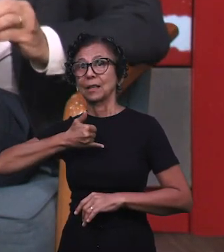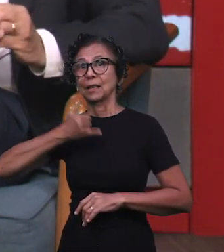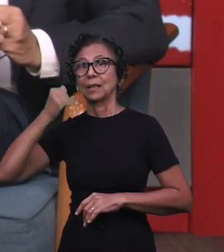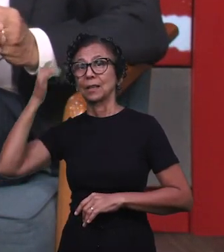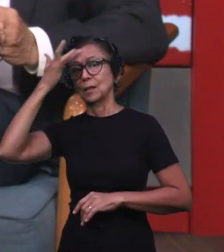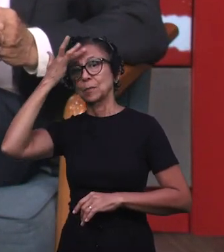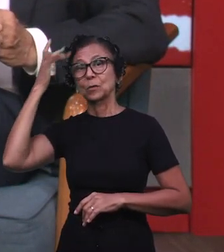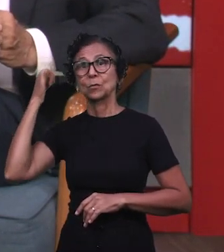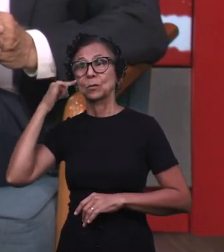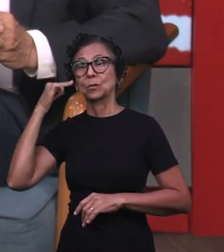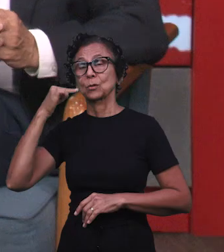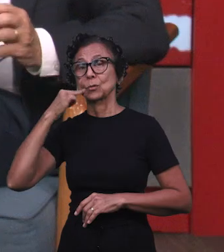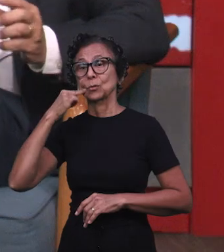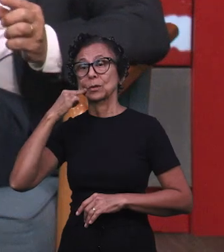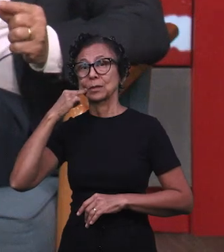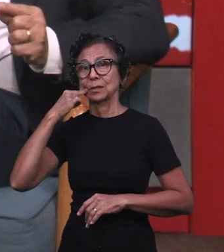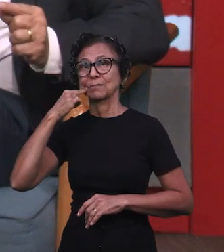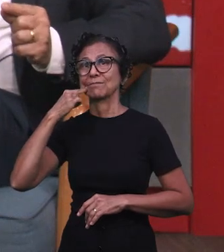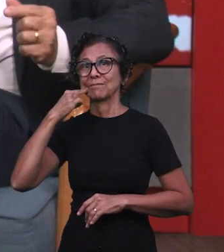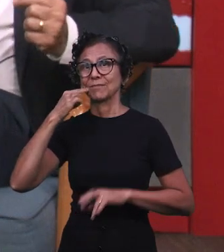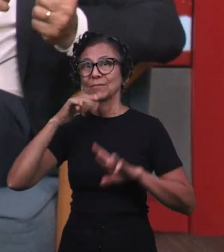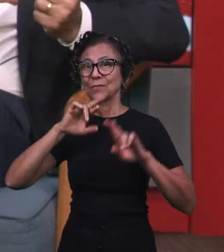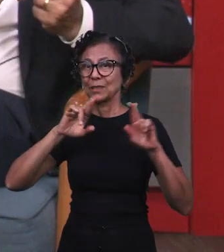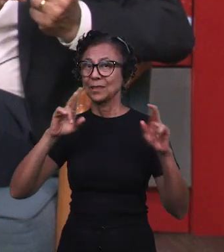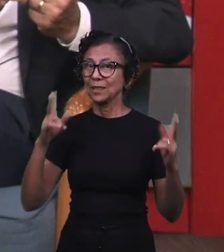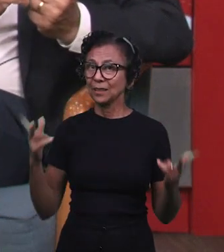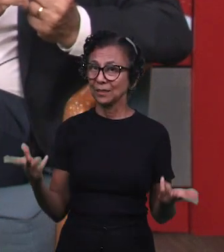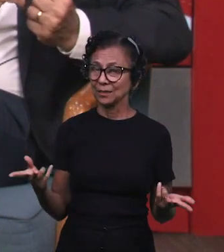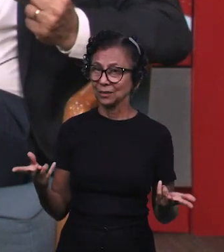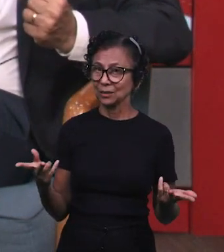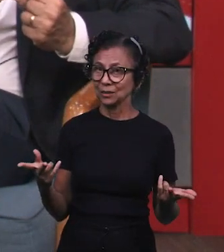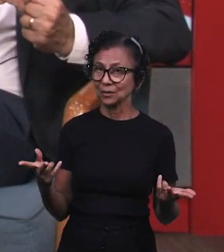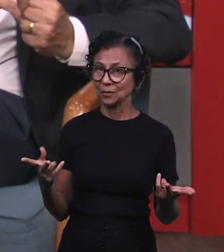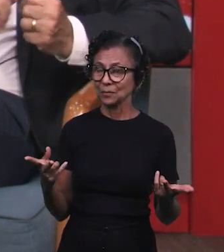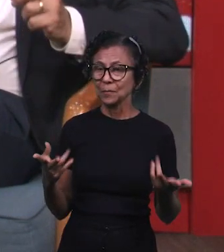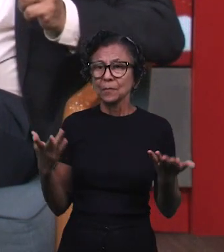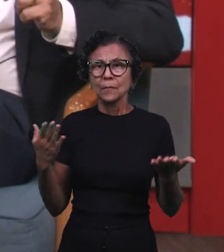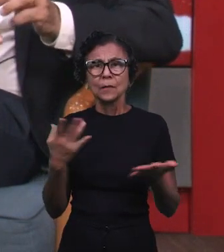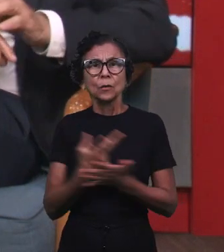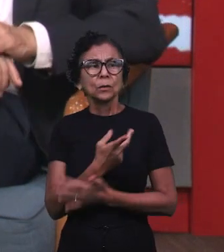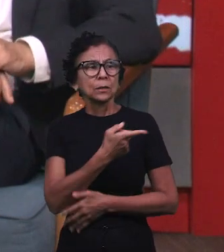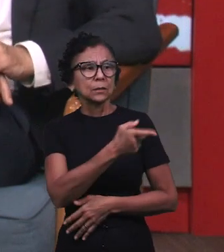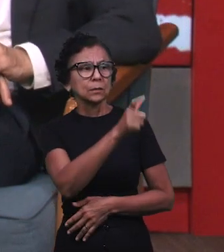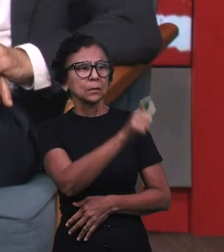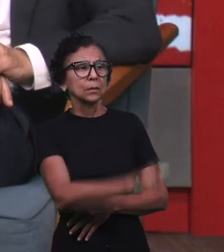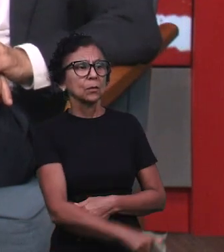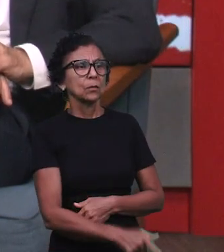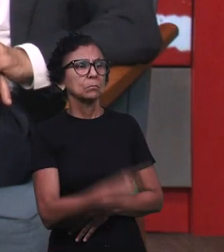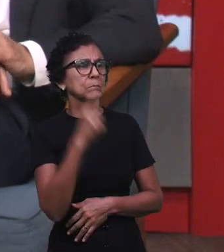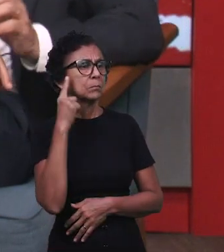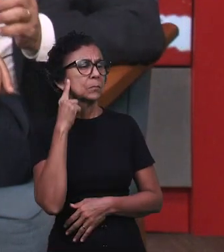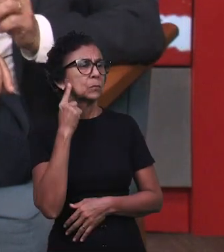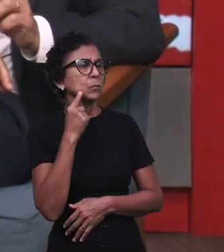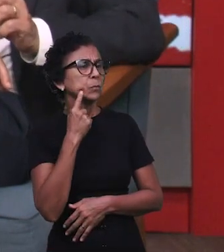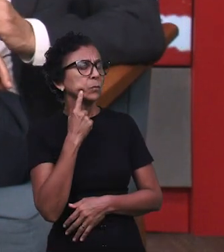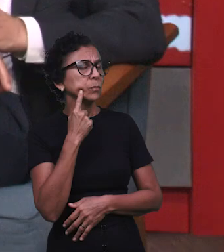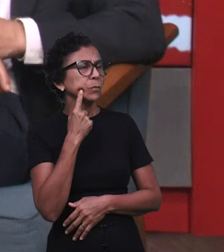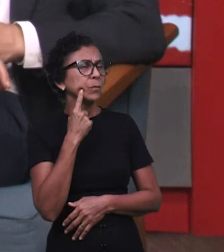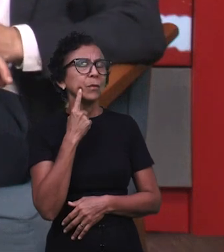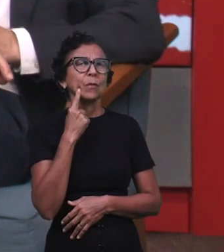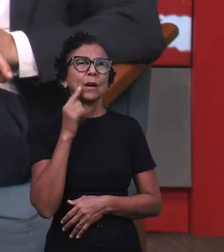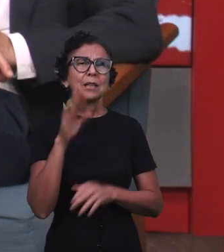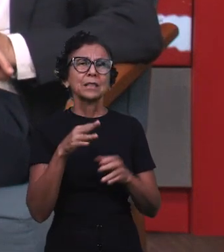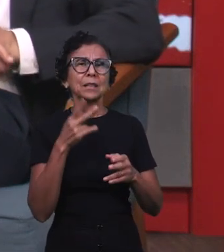Então vejam, o que acontecia com o surdo? Ele não falava, ou falava com